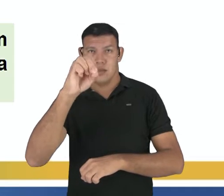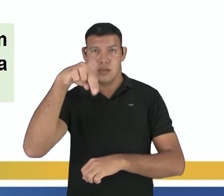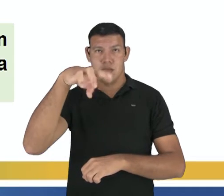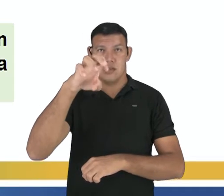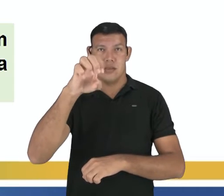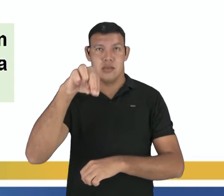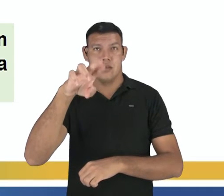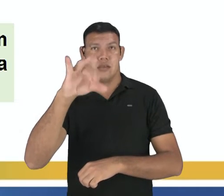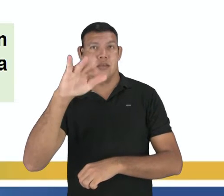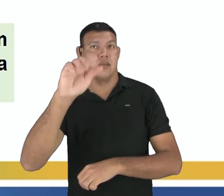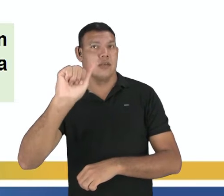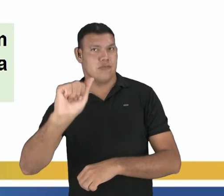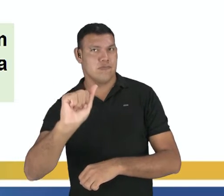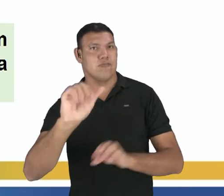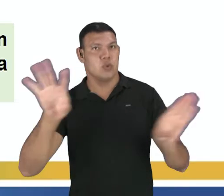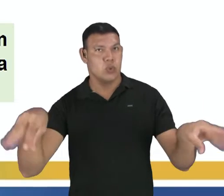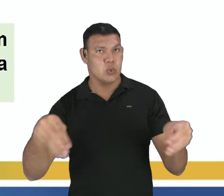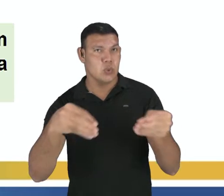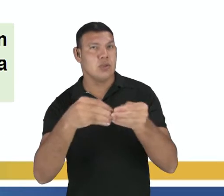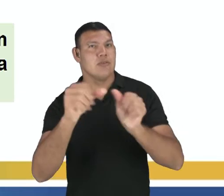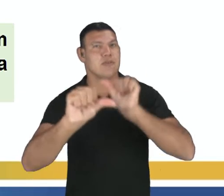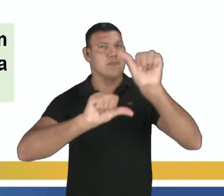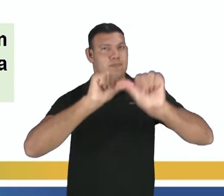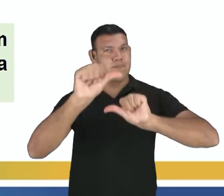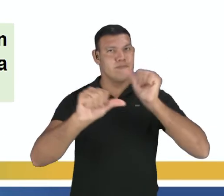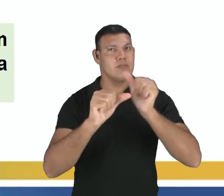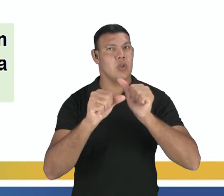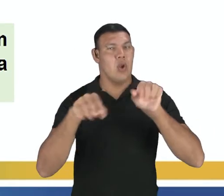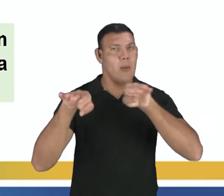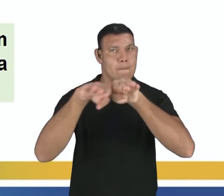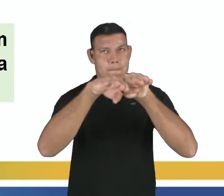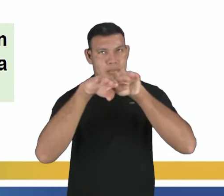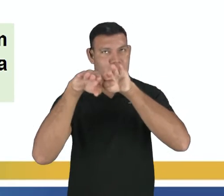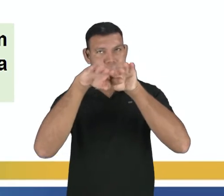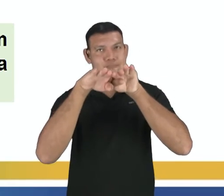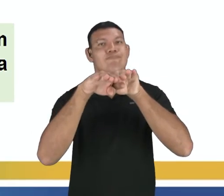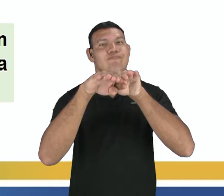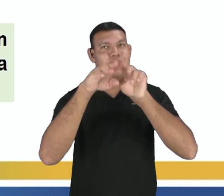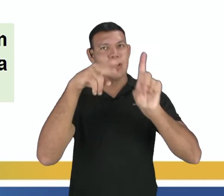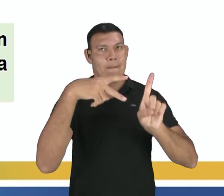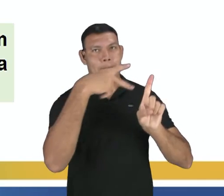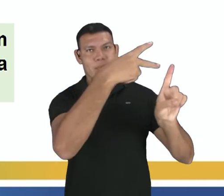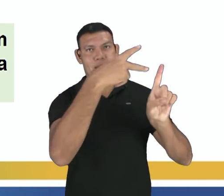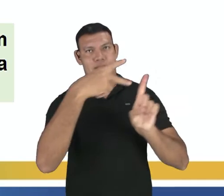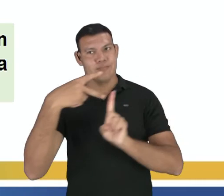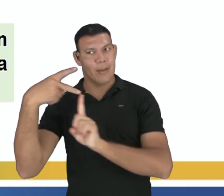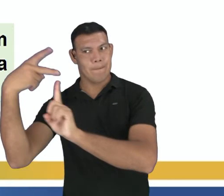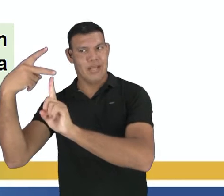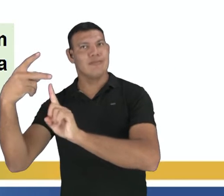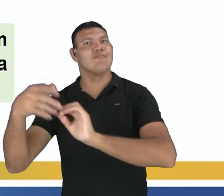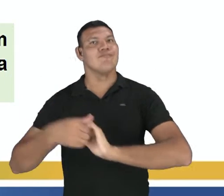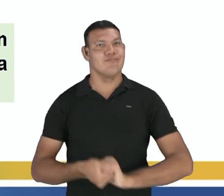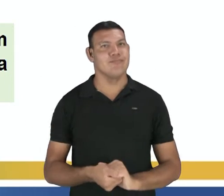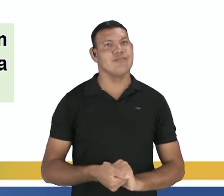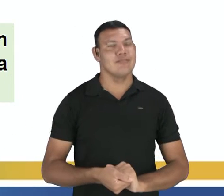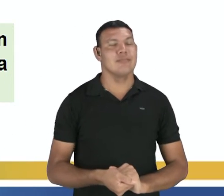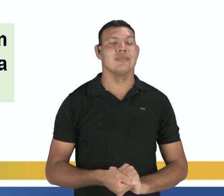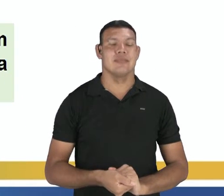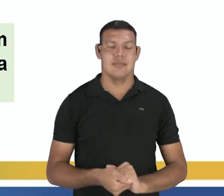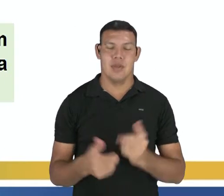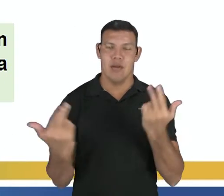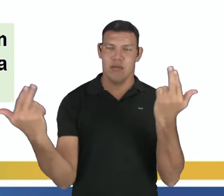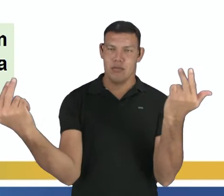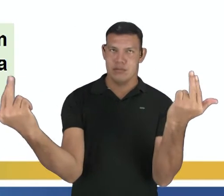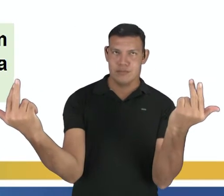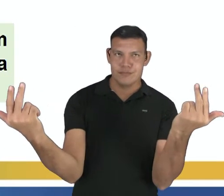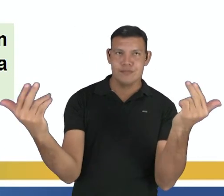transformá-las em uma igualdade de potência de mesma base. E aí vocês vão perceber, ou como foi